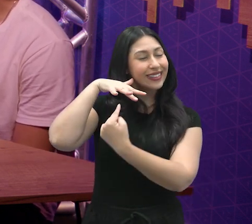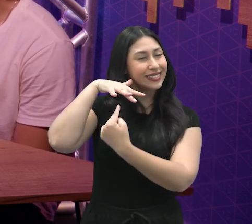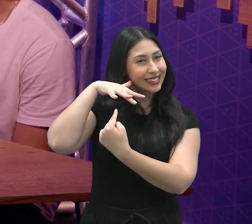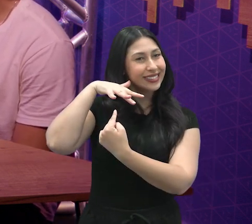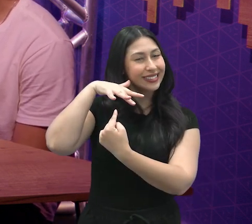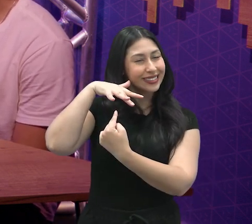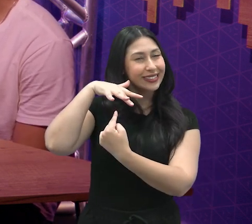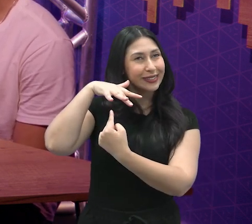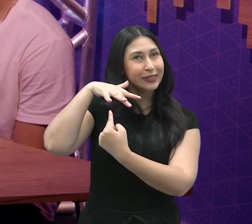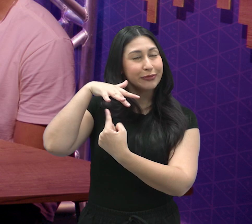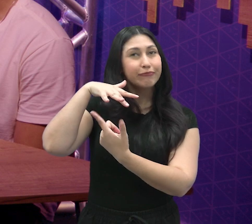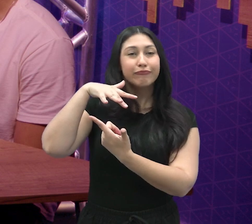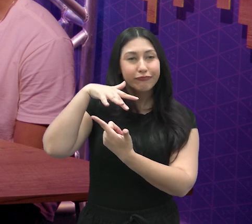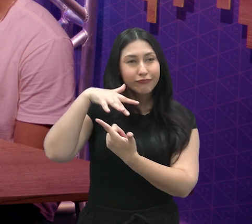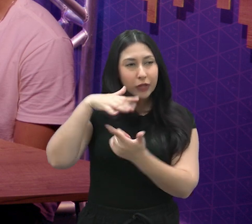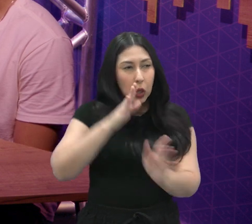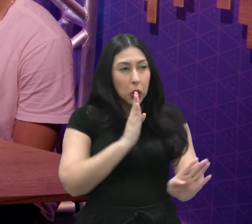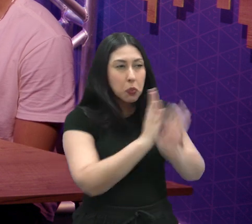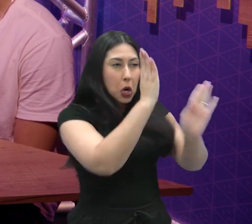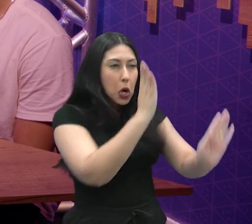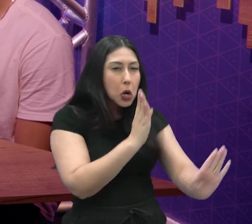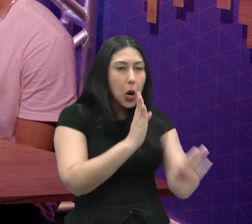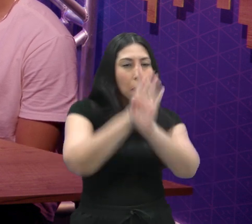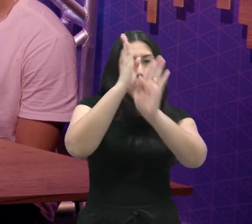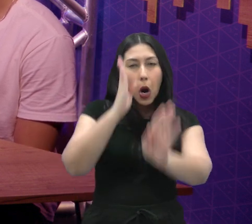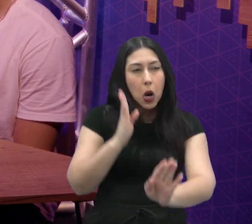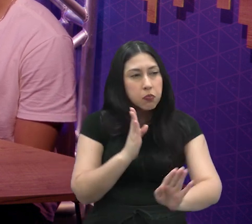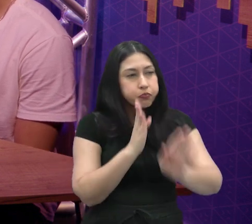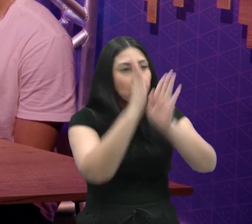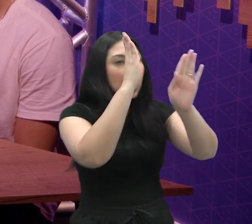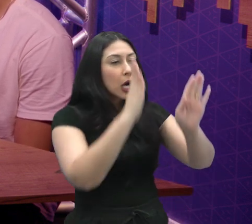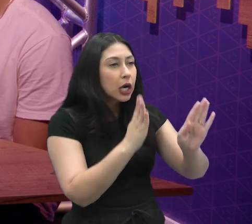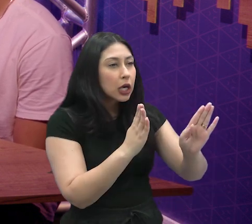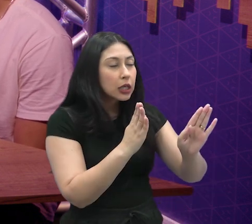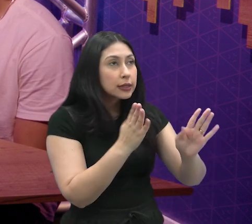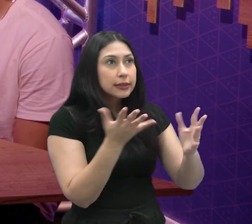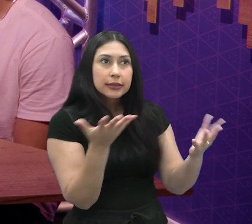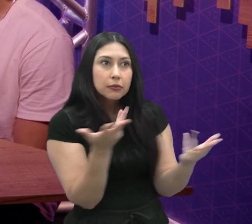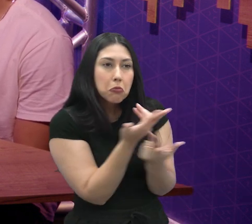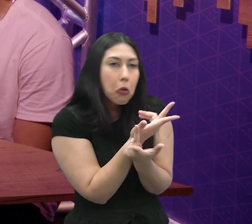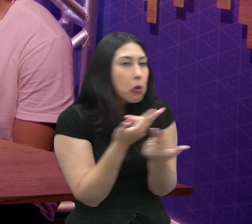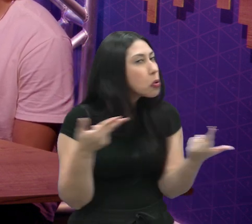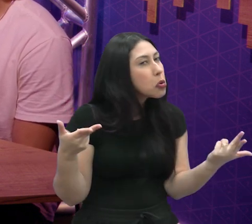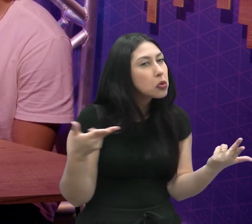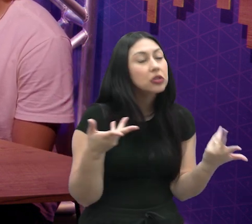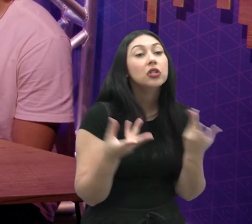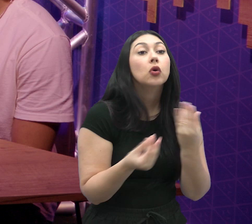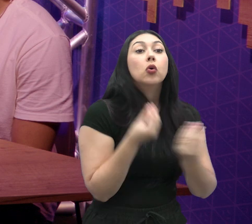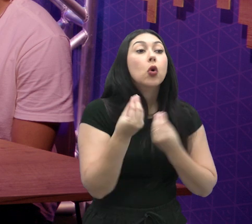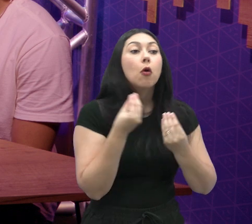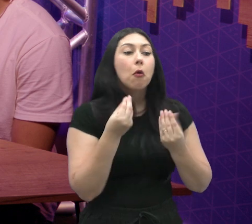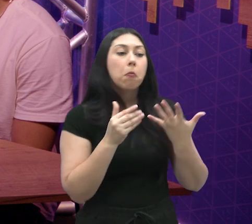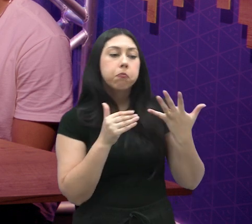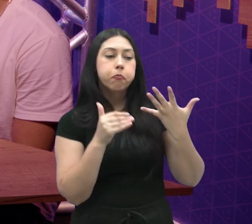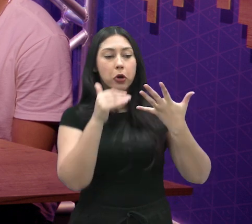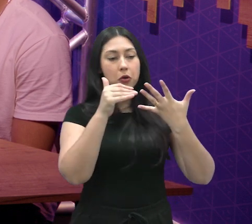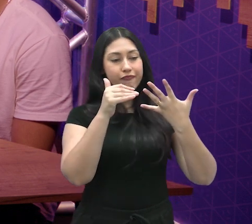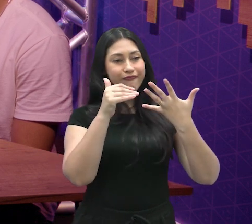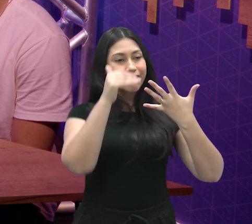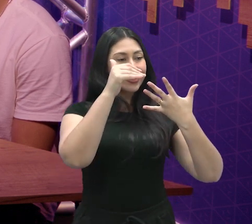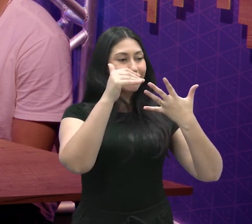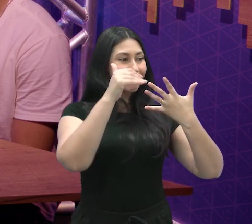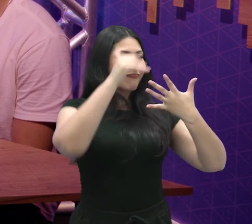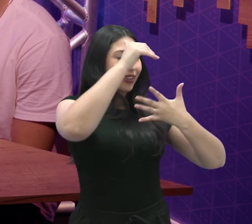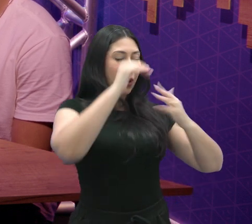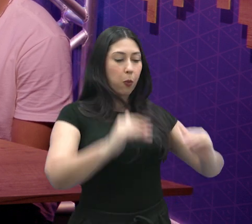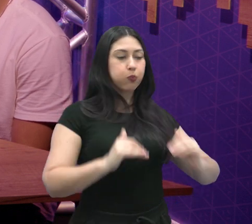ancestrais, eles iam descobrindo, né, como, enfim... se sobressair a